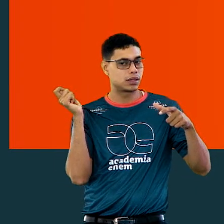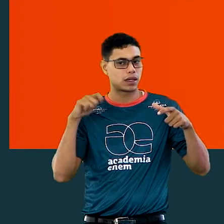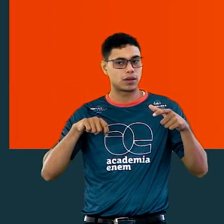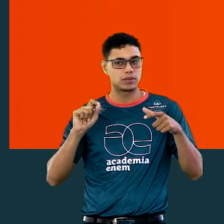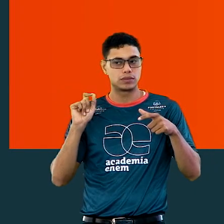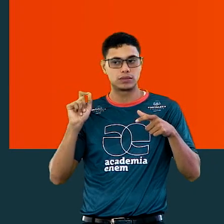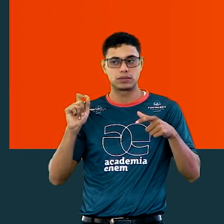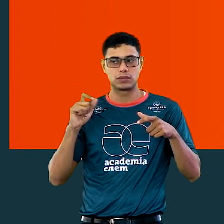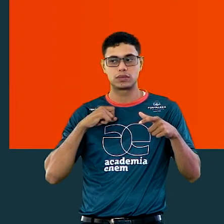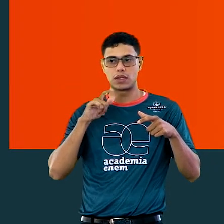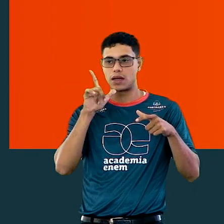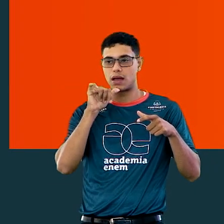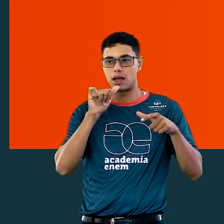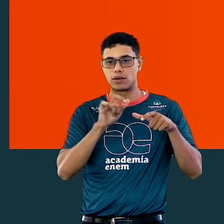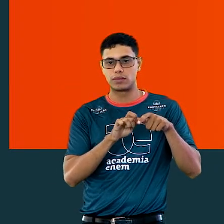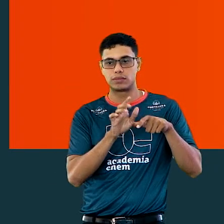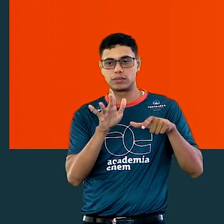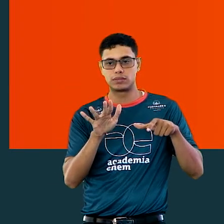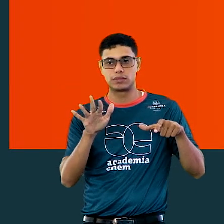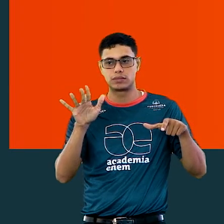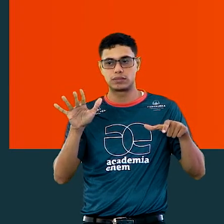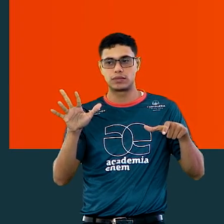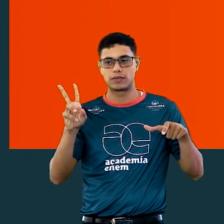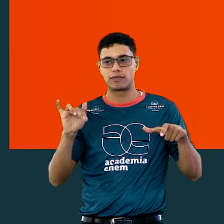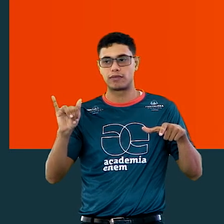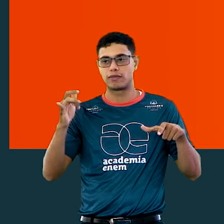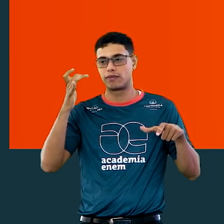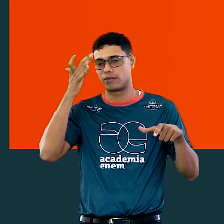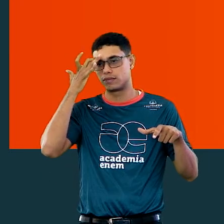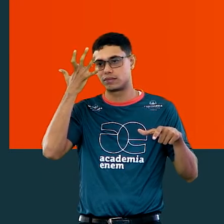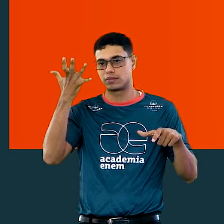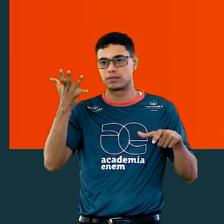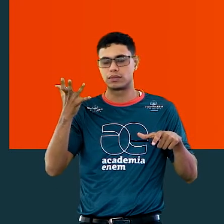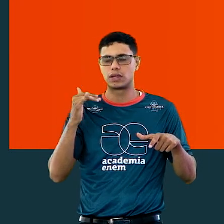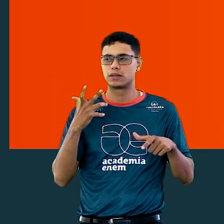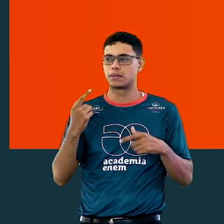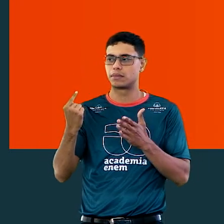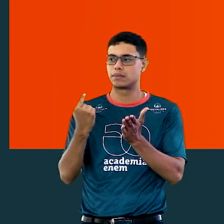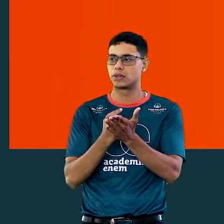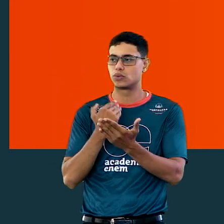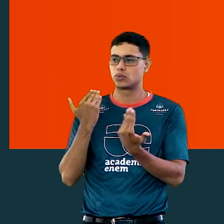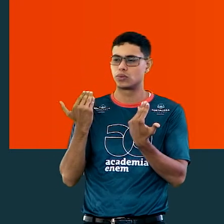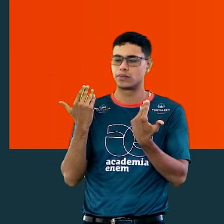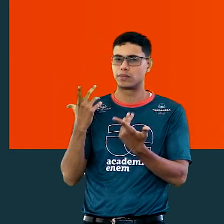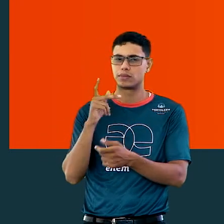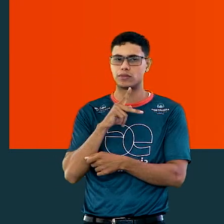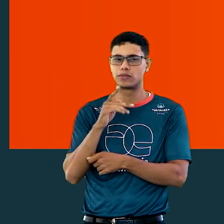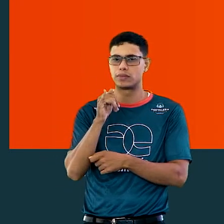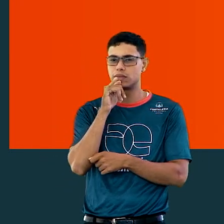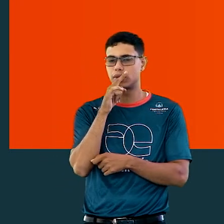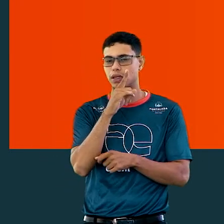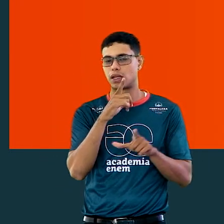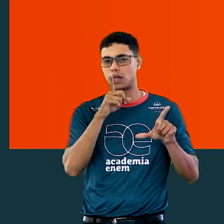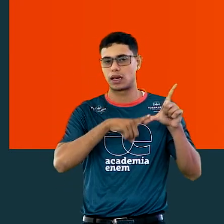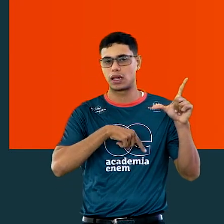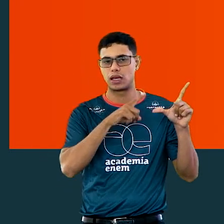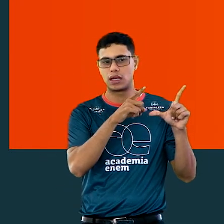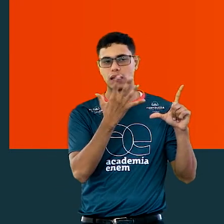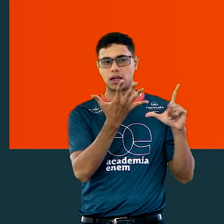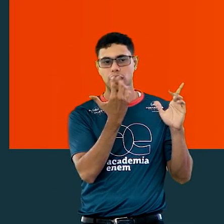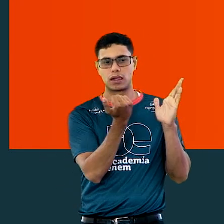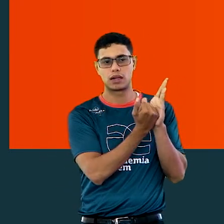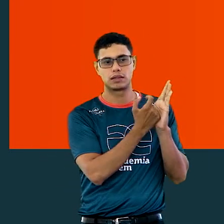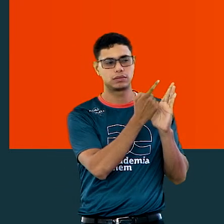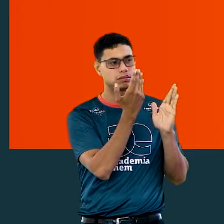consequentemente, a água, no caso, a corrente passa mais facilmente. Professor, e o que é aquela letrinha que está ali na